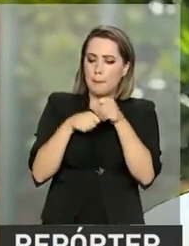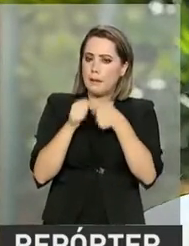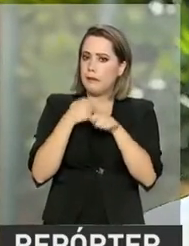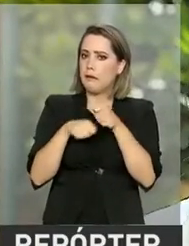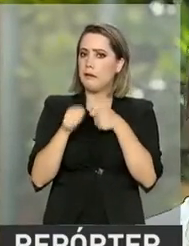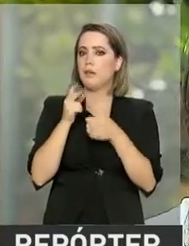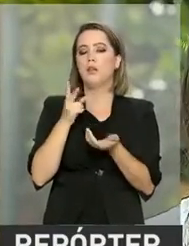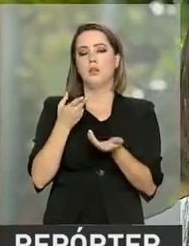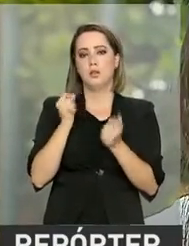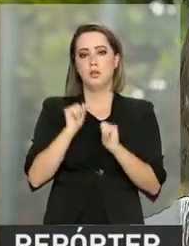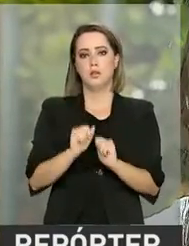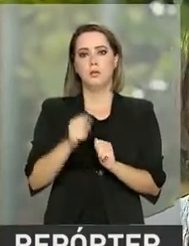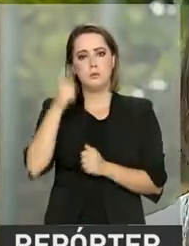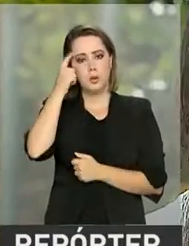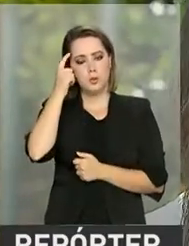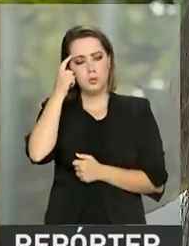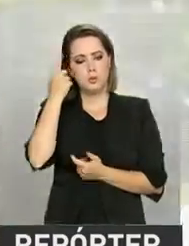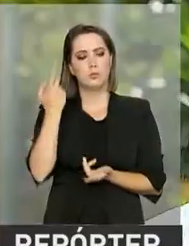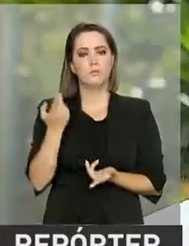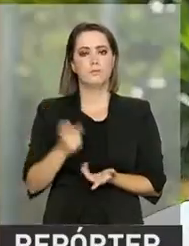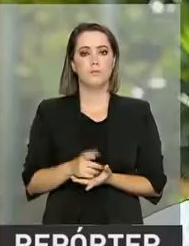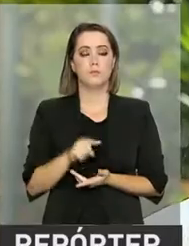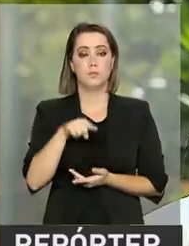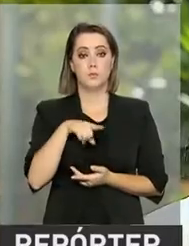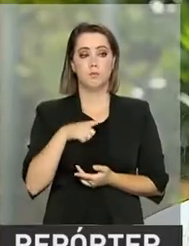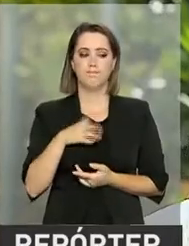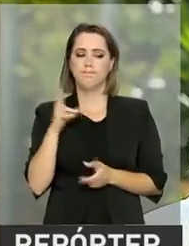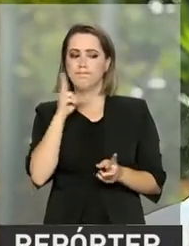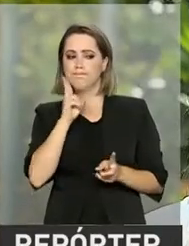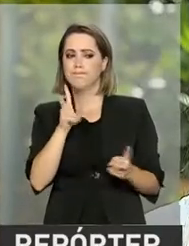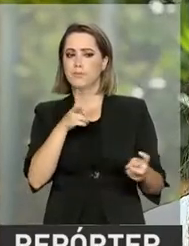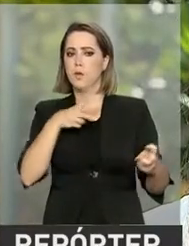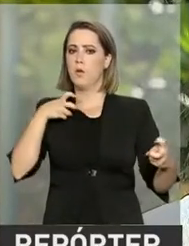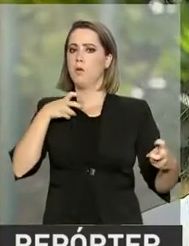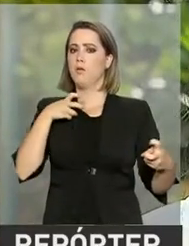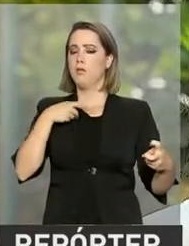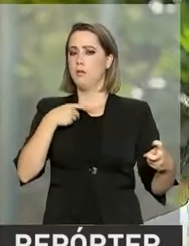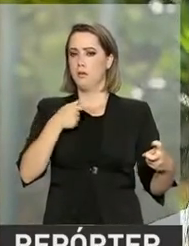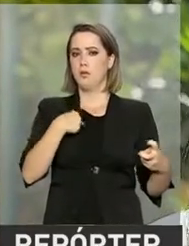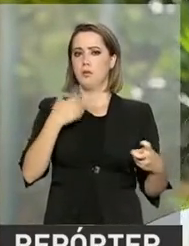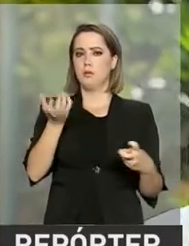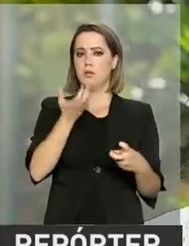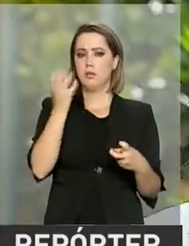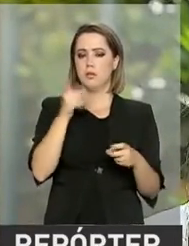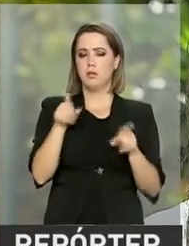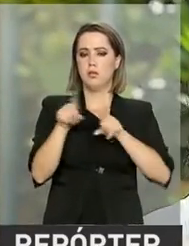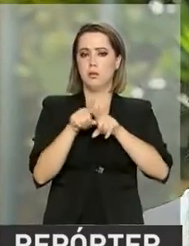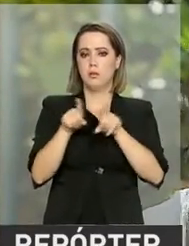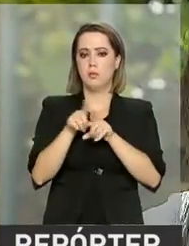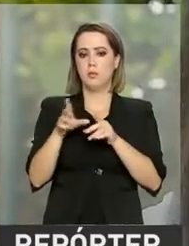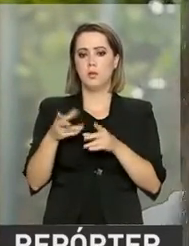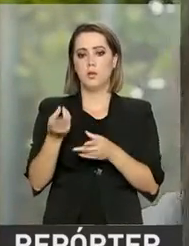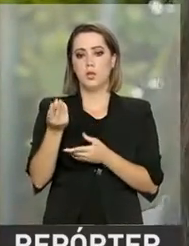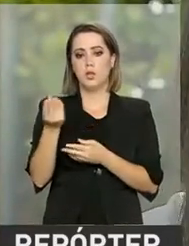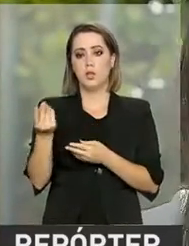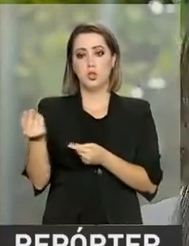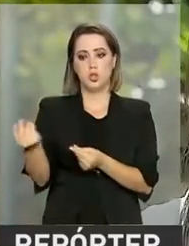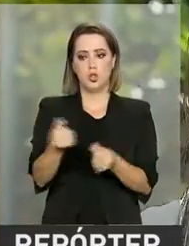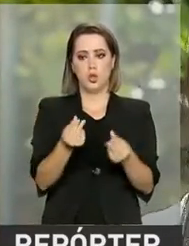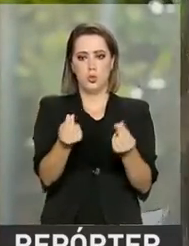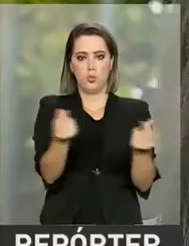gastar mas também uma consciência para economizar me dispensou a vontade de querer de certa forma poder juntar um pouco